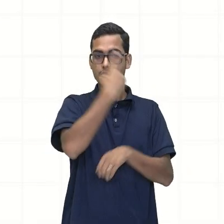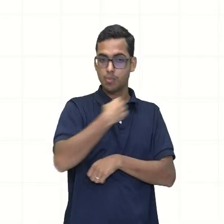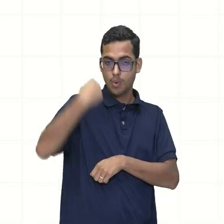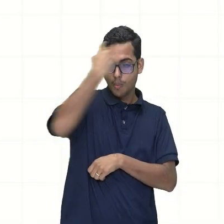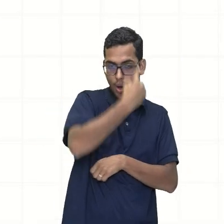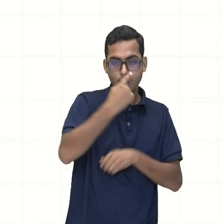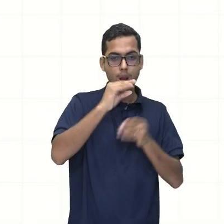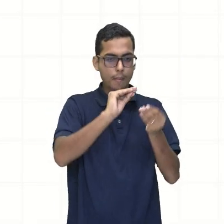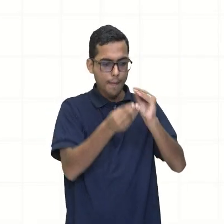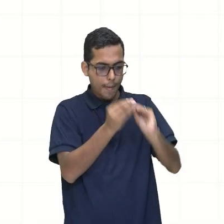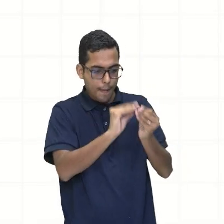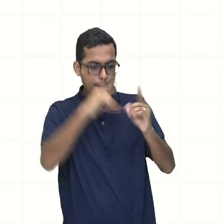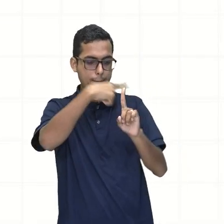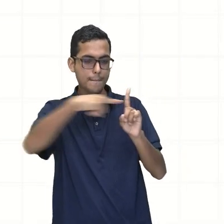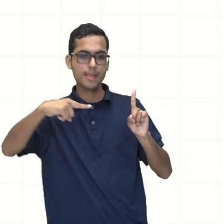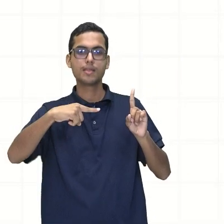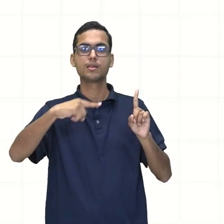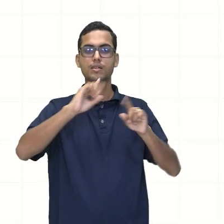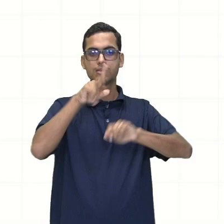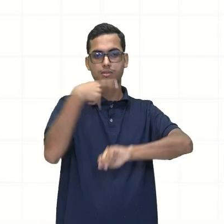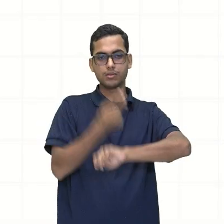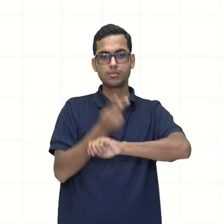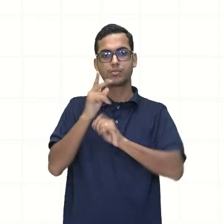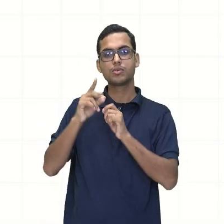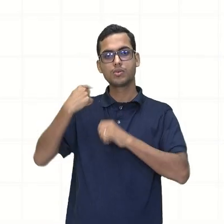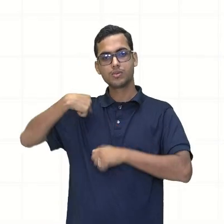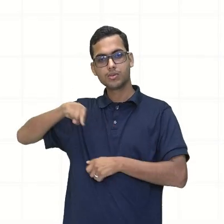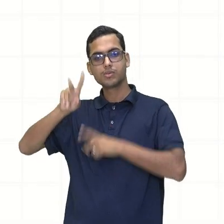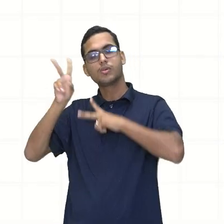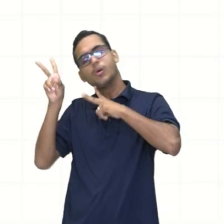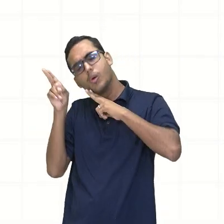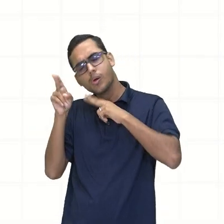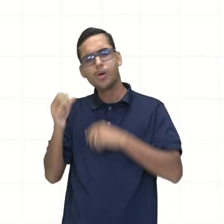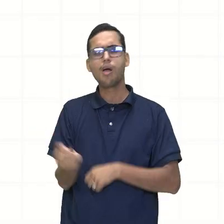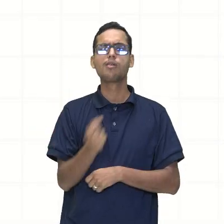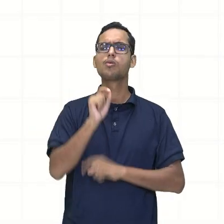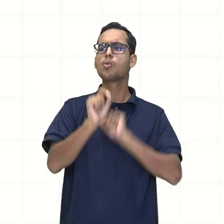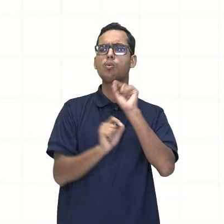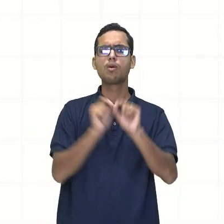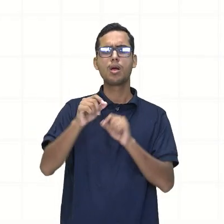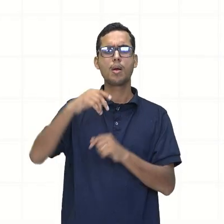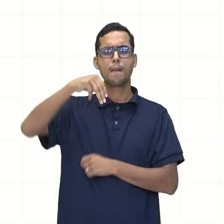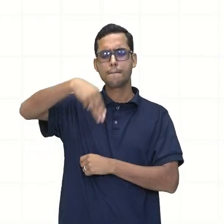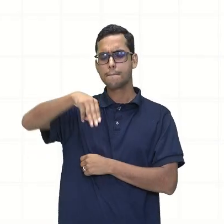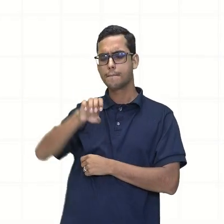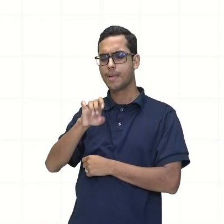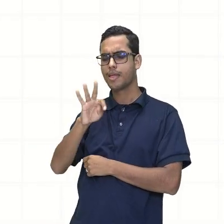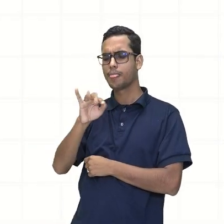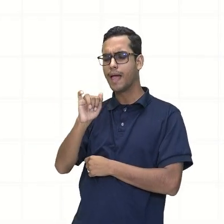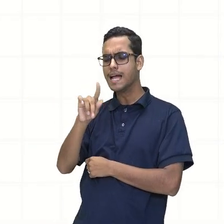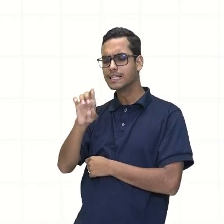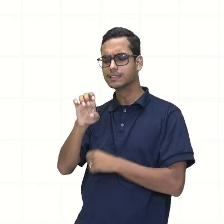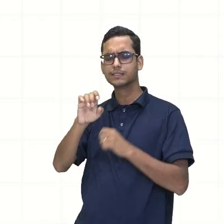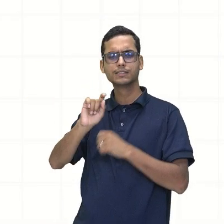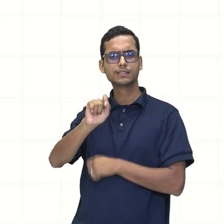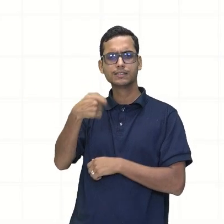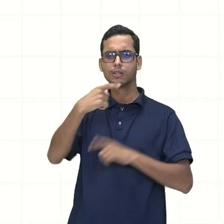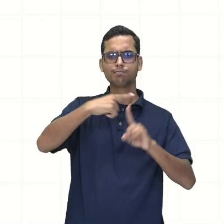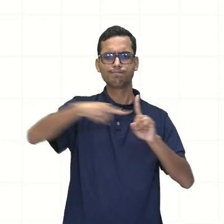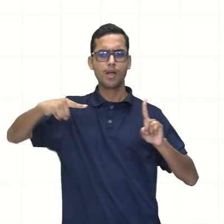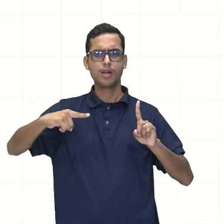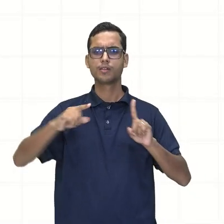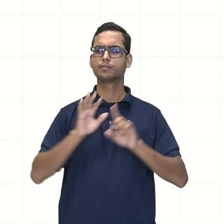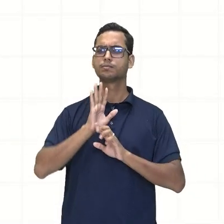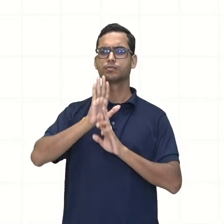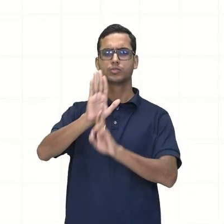metade do brinquedo e foi descansar. O que é metade, gente? Metade sempre vai ser representado aí,